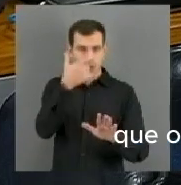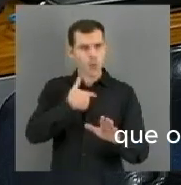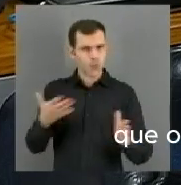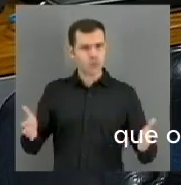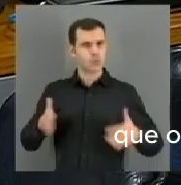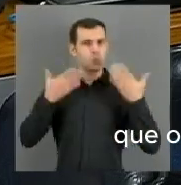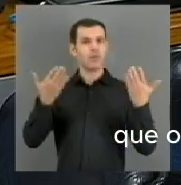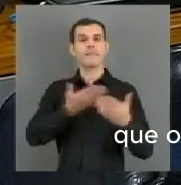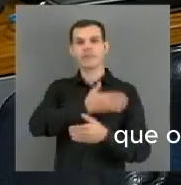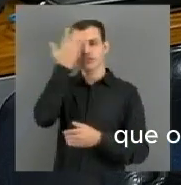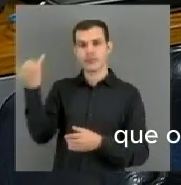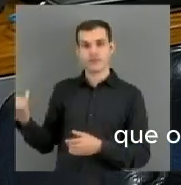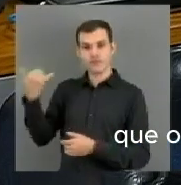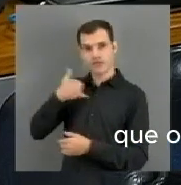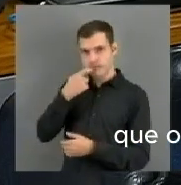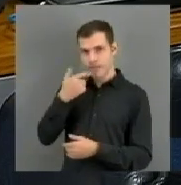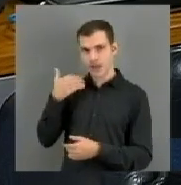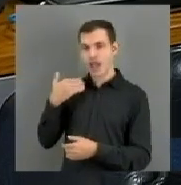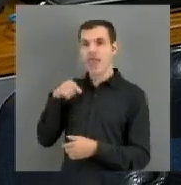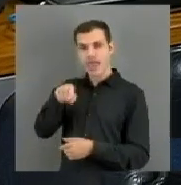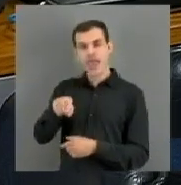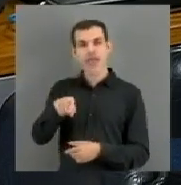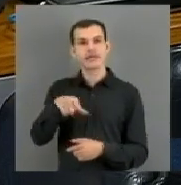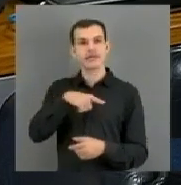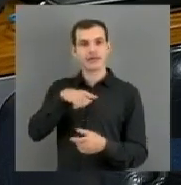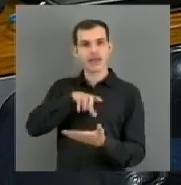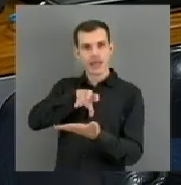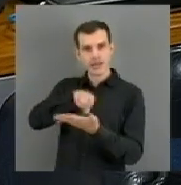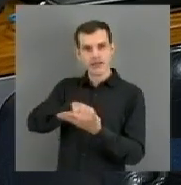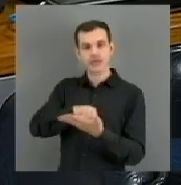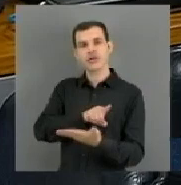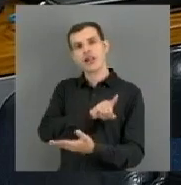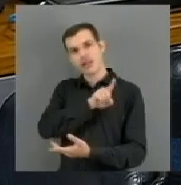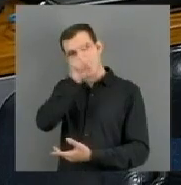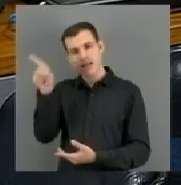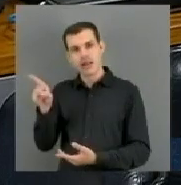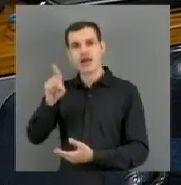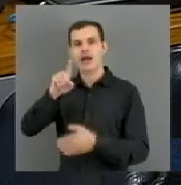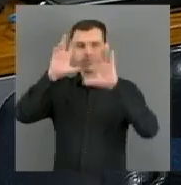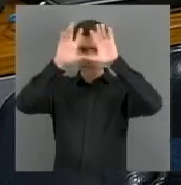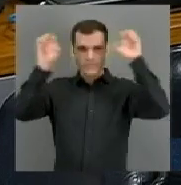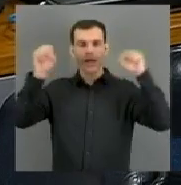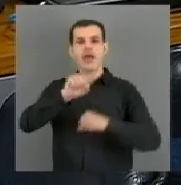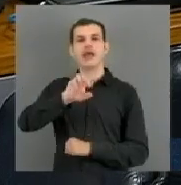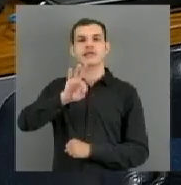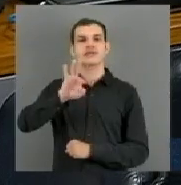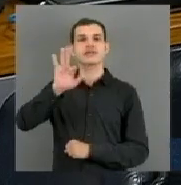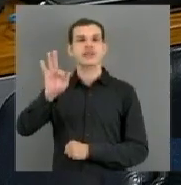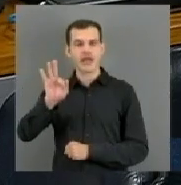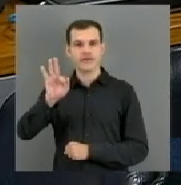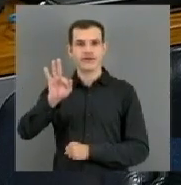que o depoente tinha ingressado no STF com habeas corpus preventivos, com pedido de liminar contra o ato convocatório